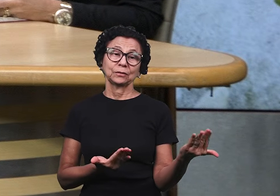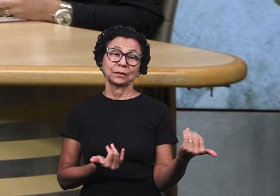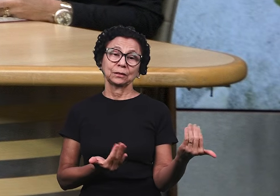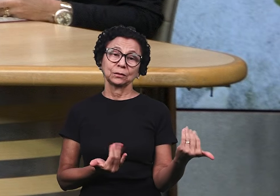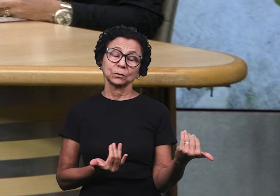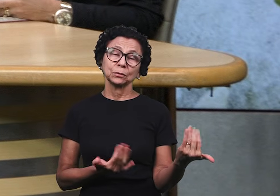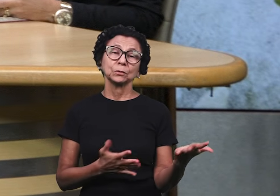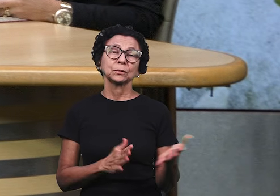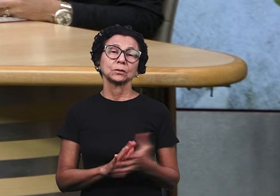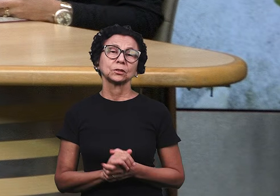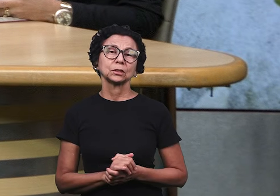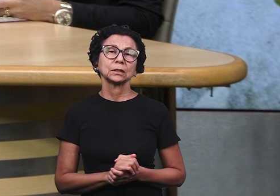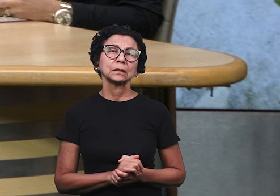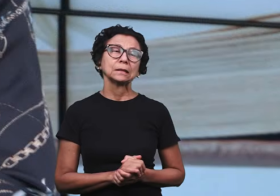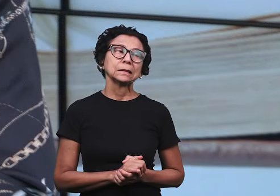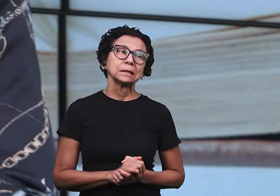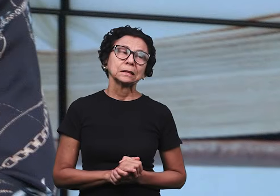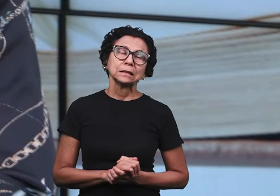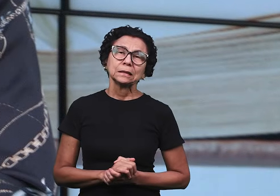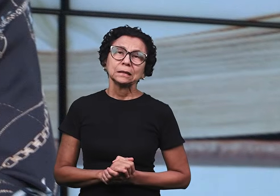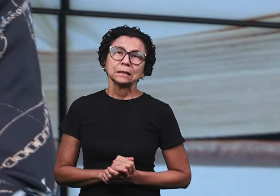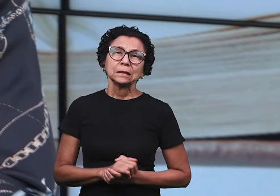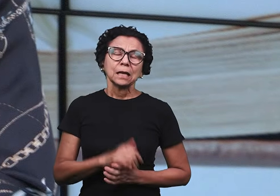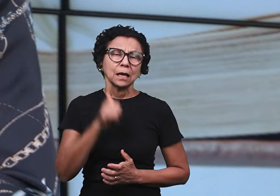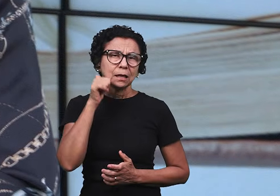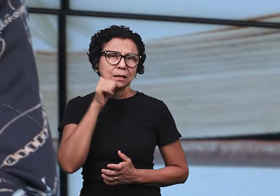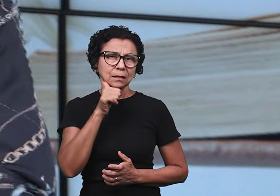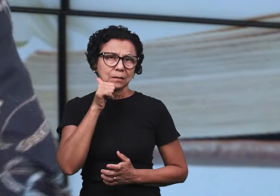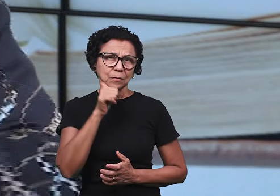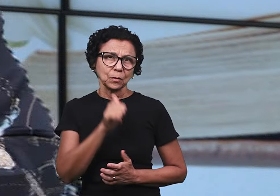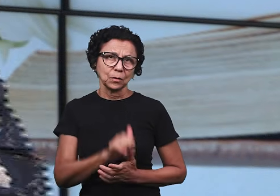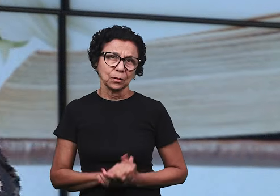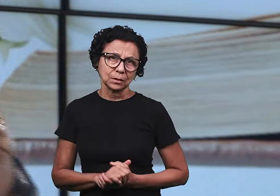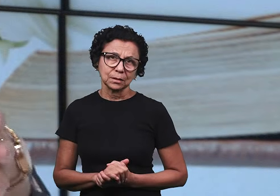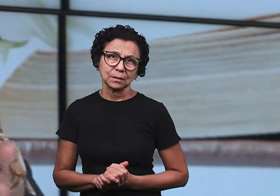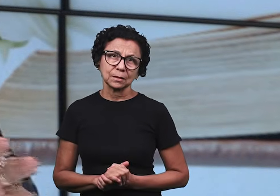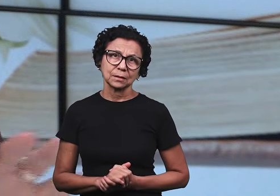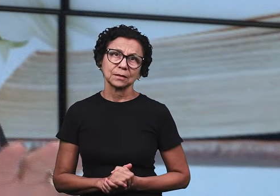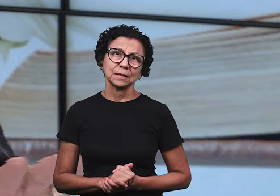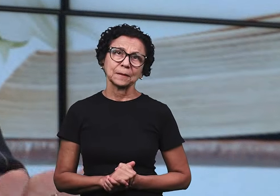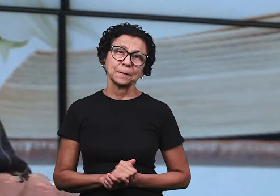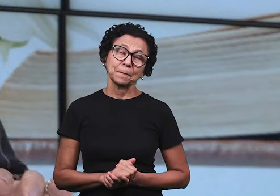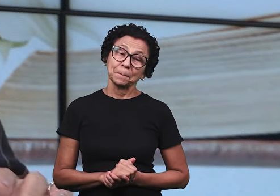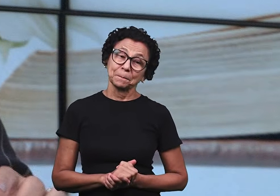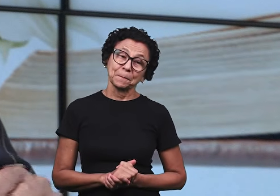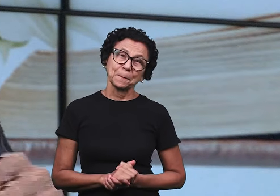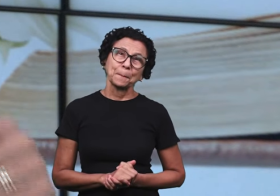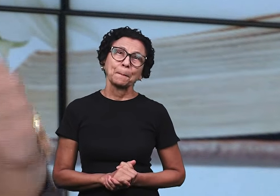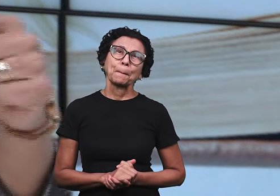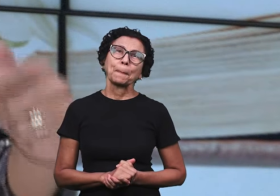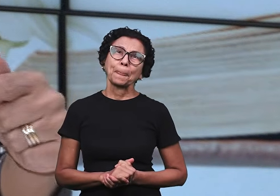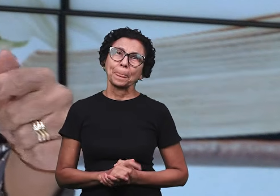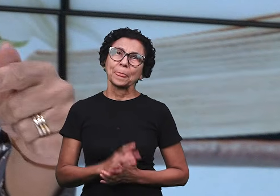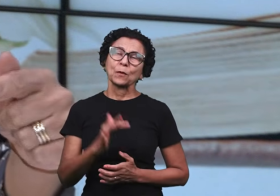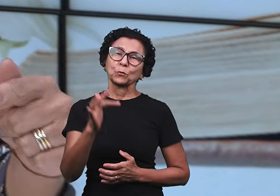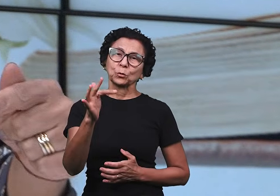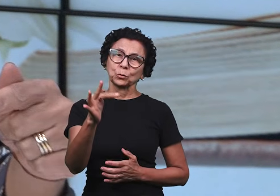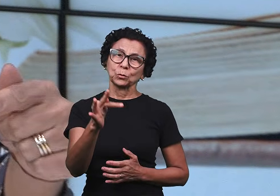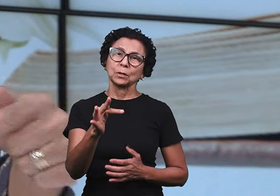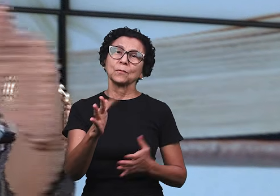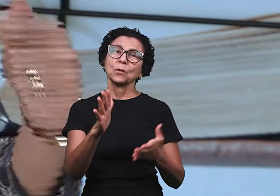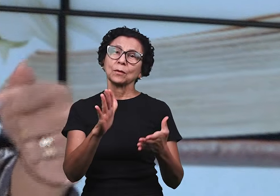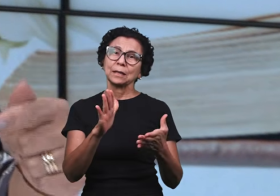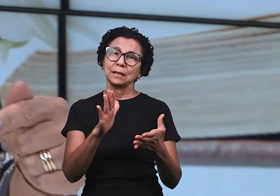nos acompanham, é um período assim que parece, elas ainda não sabem, porque elas vão se casar e vão ver